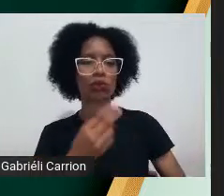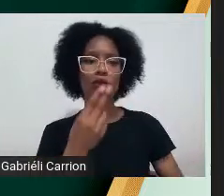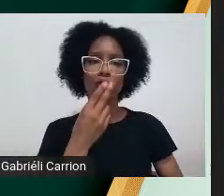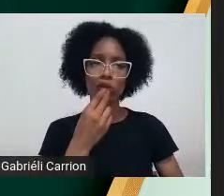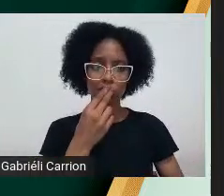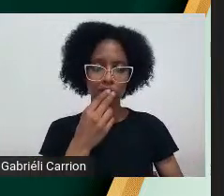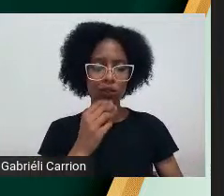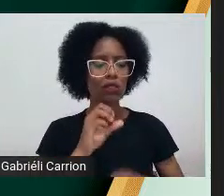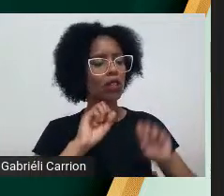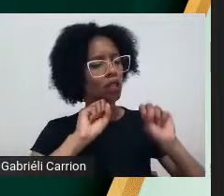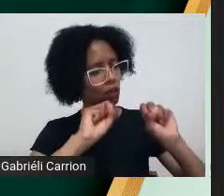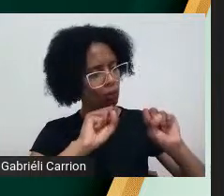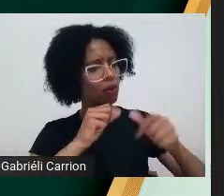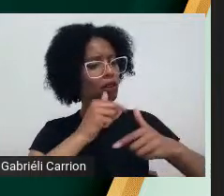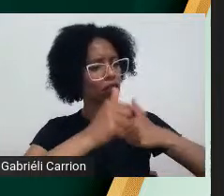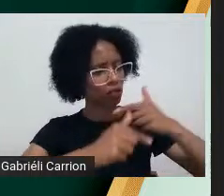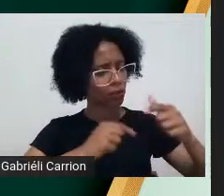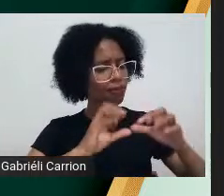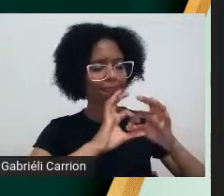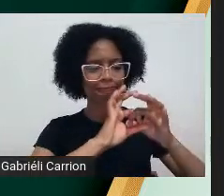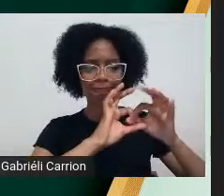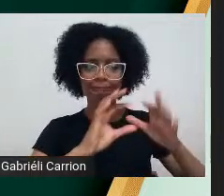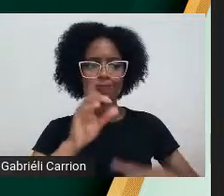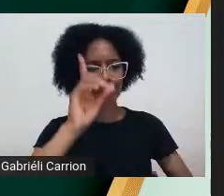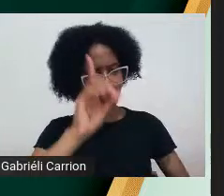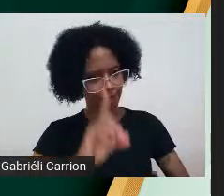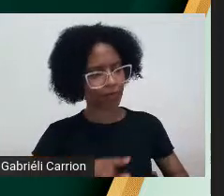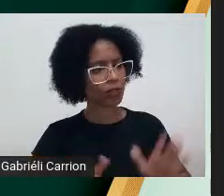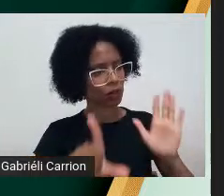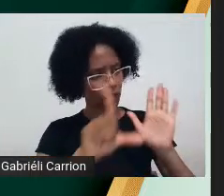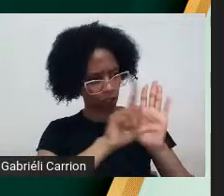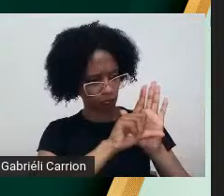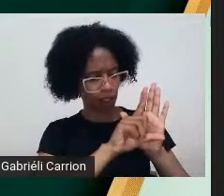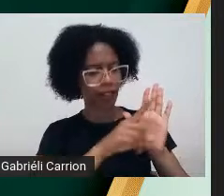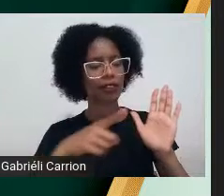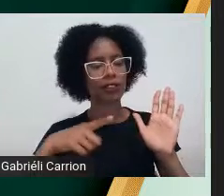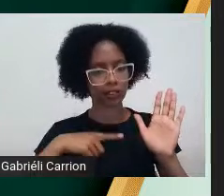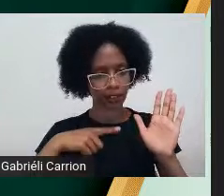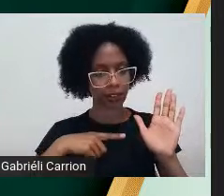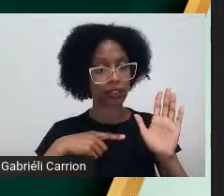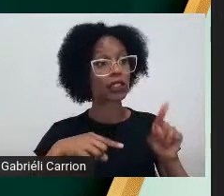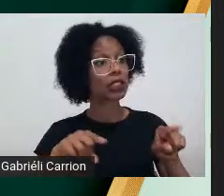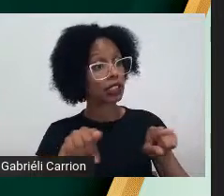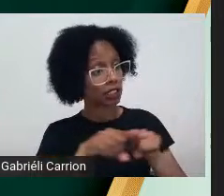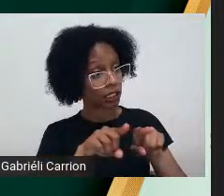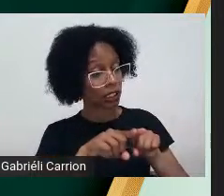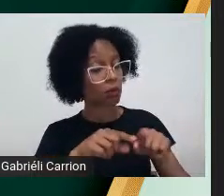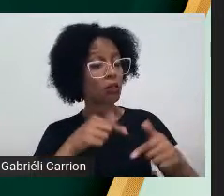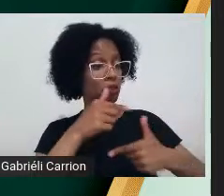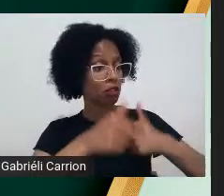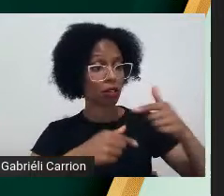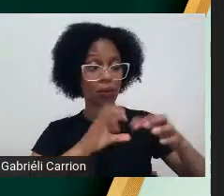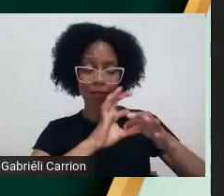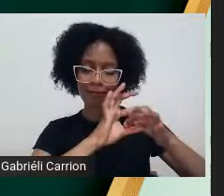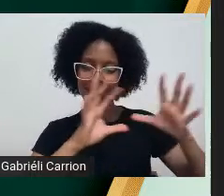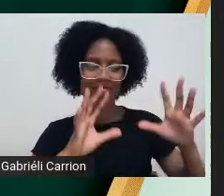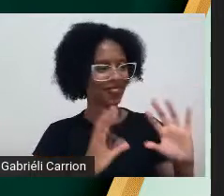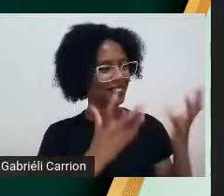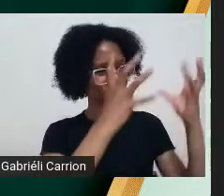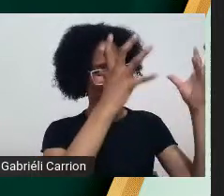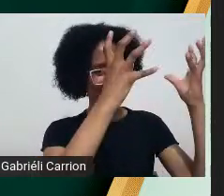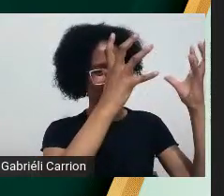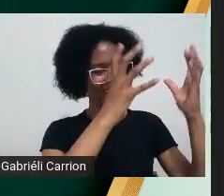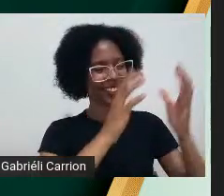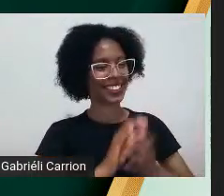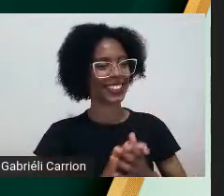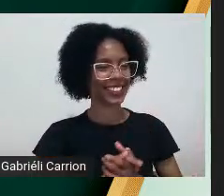que possa usufruir de todos os direitos e prerrogativas previstos em lei e para o exercício de sua profissão. Parabéns.